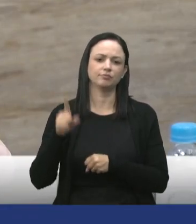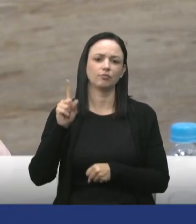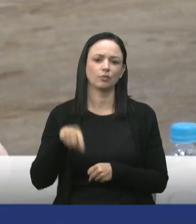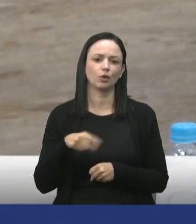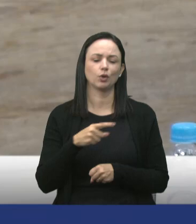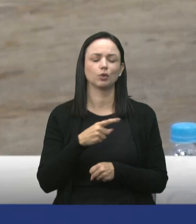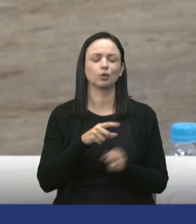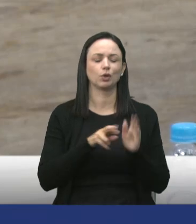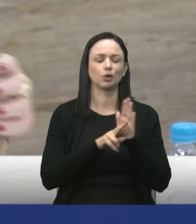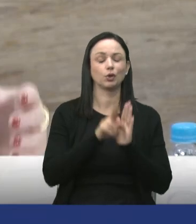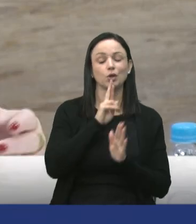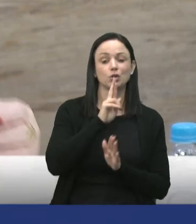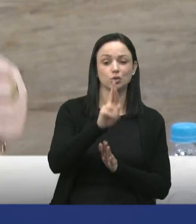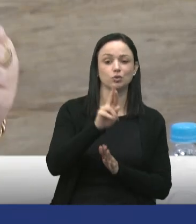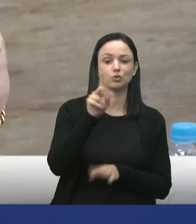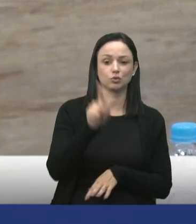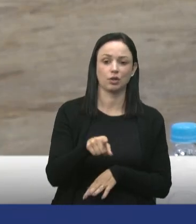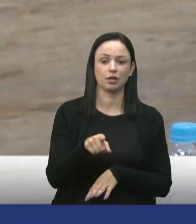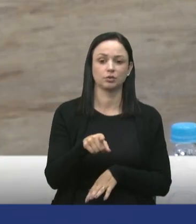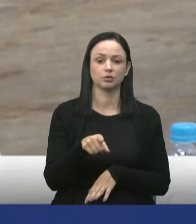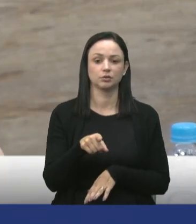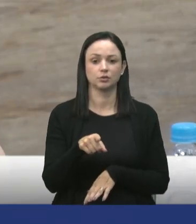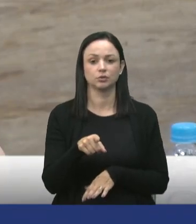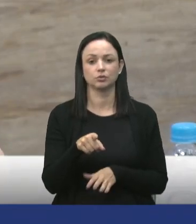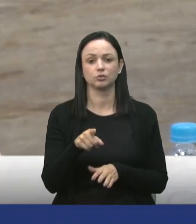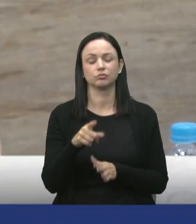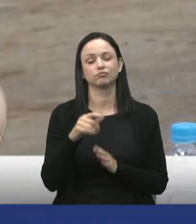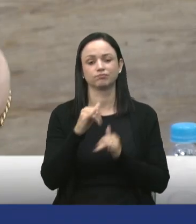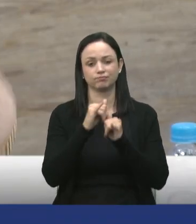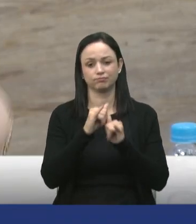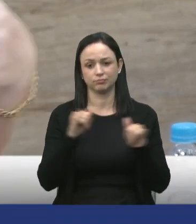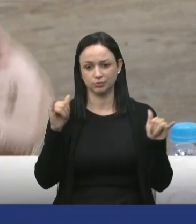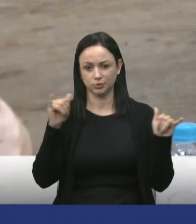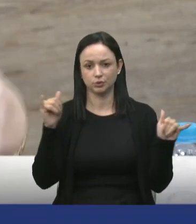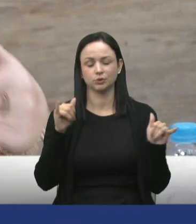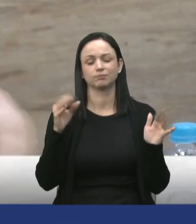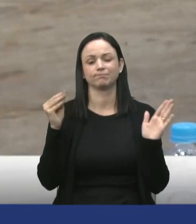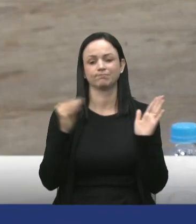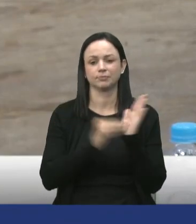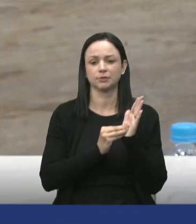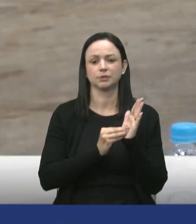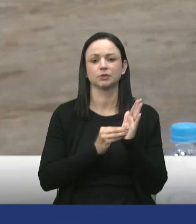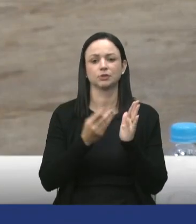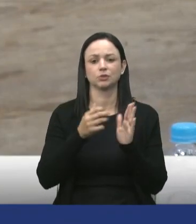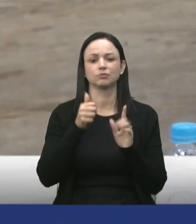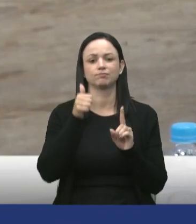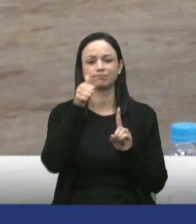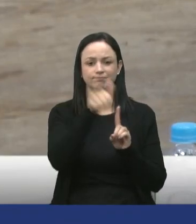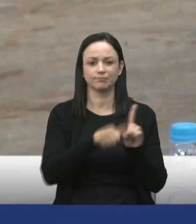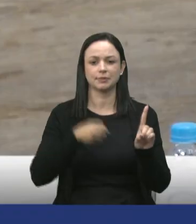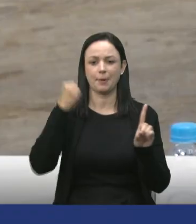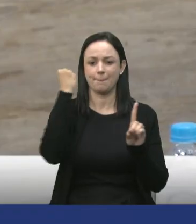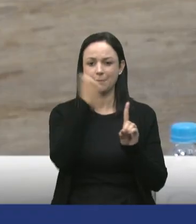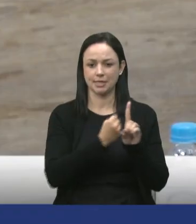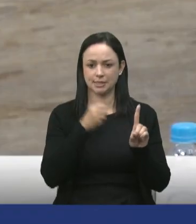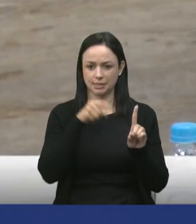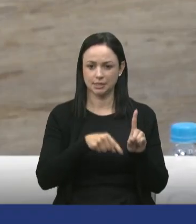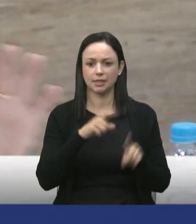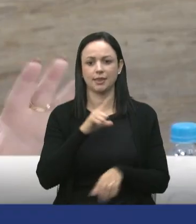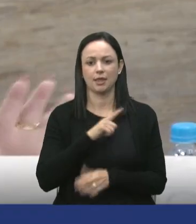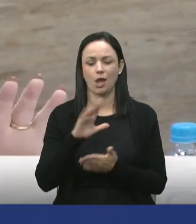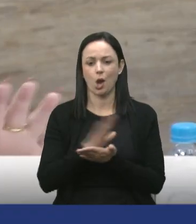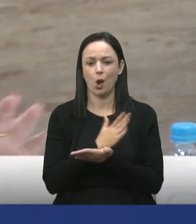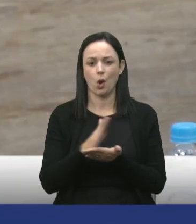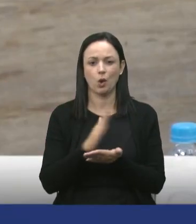o resultado das notificações registradas como feminicídio. A gente sabe ainda que tem algumas que